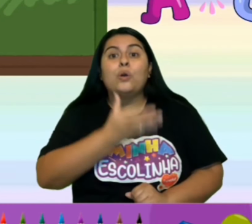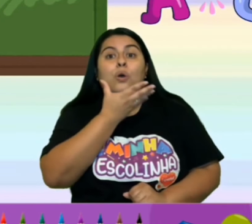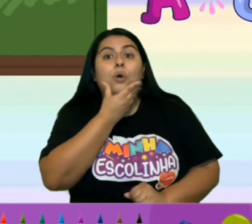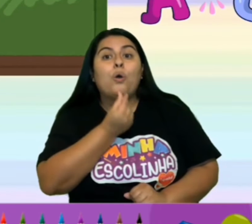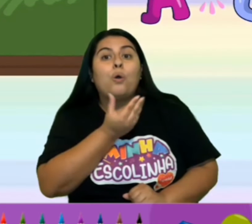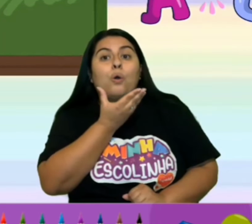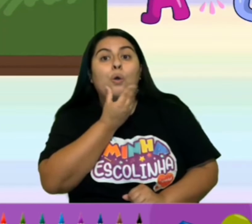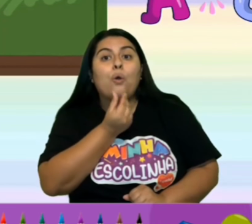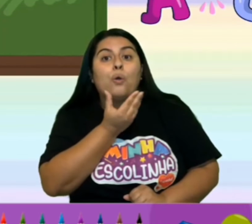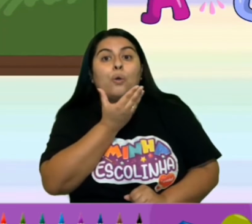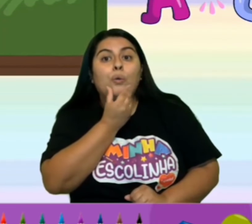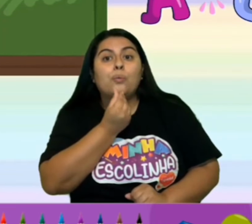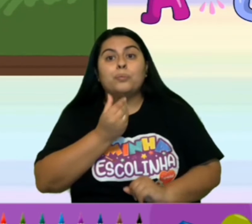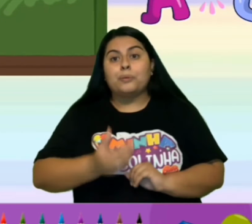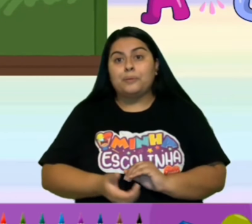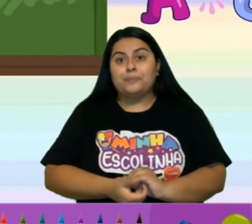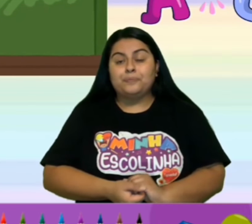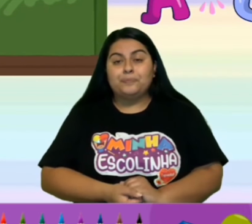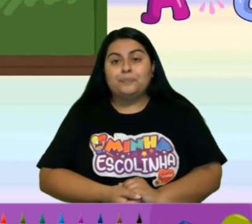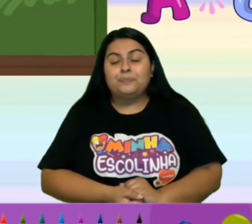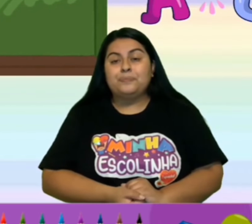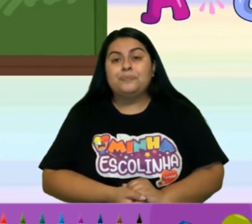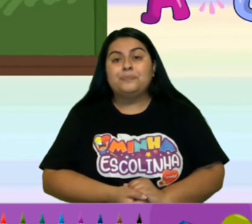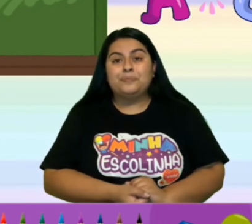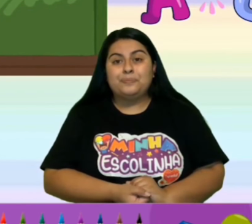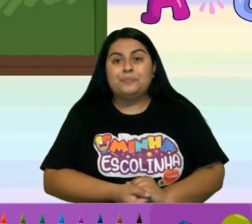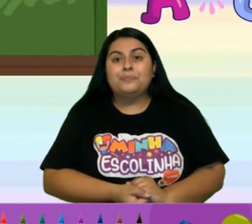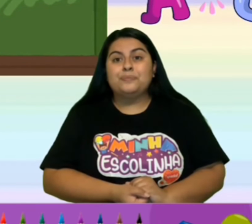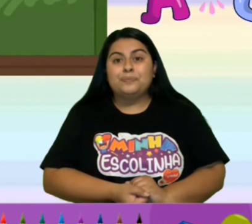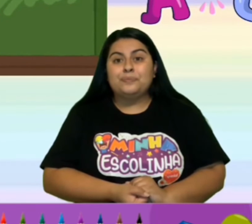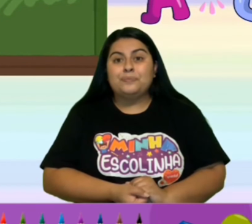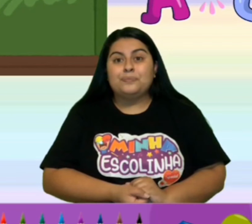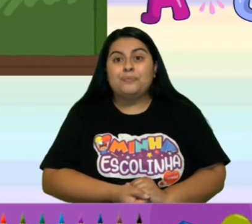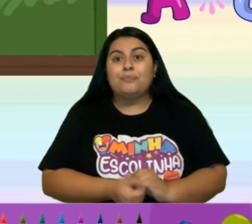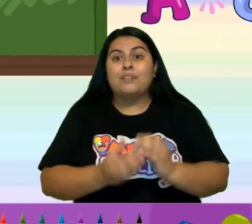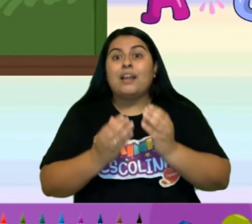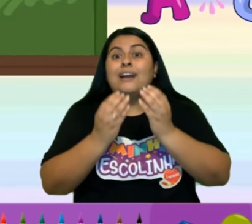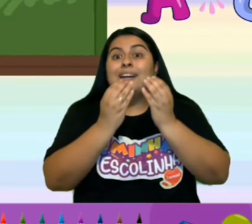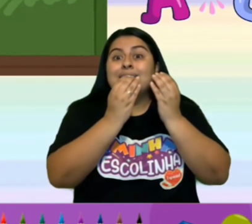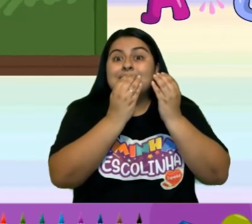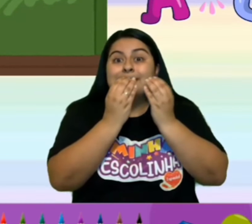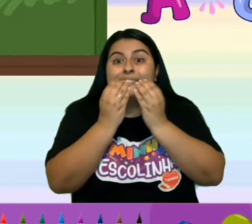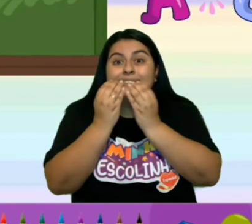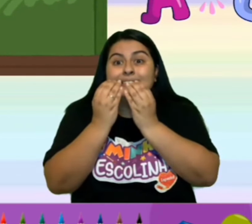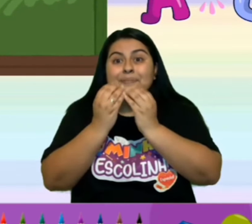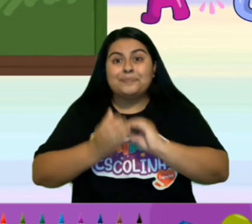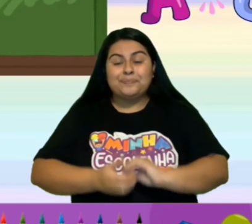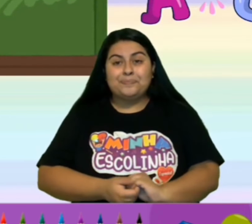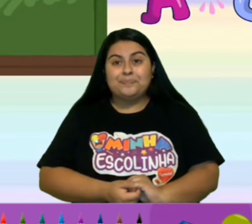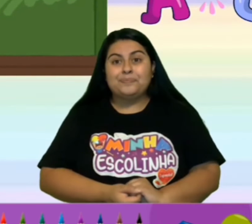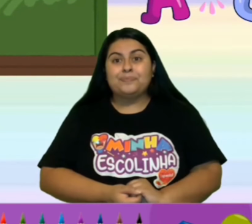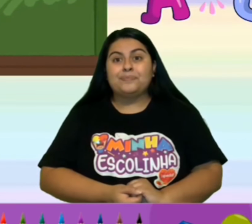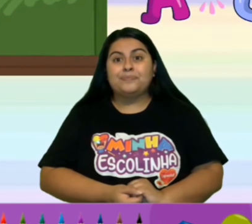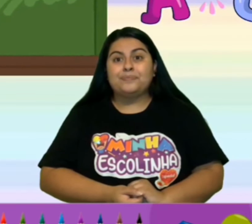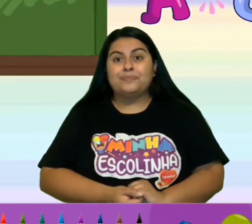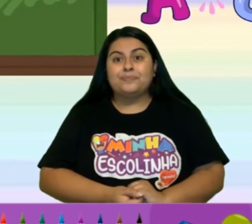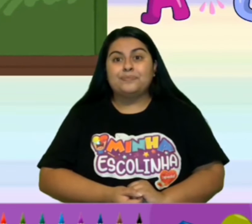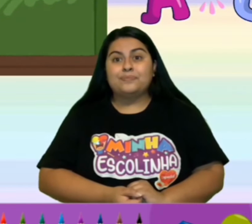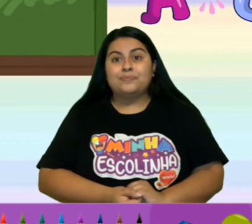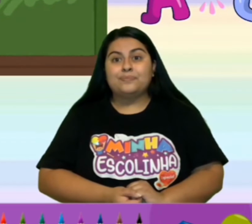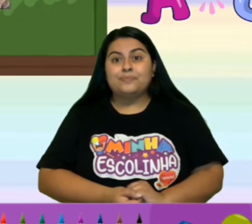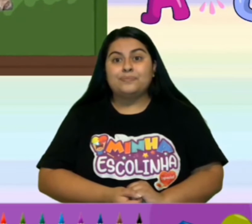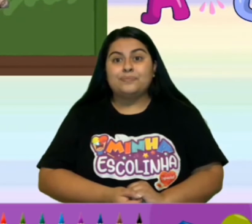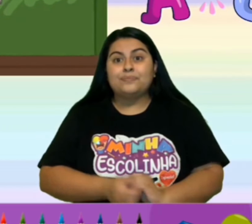de homem H de hambúrguer H